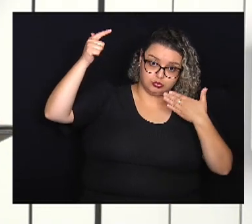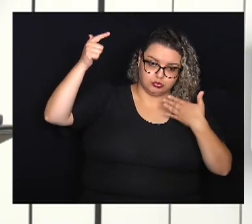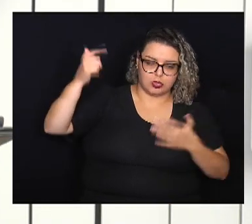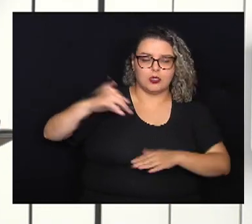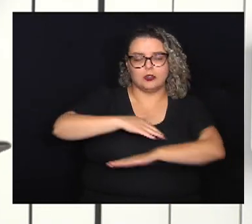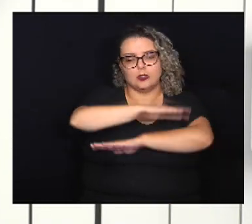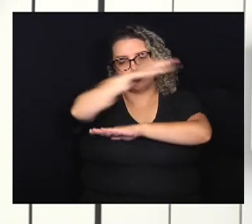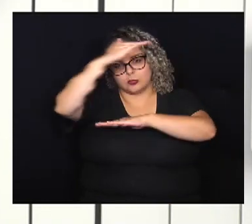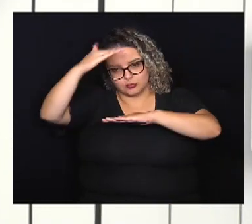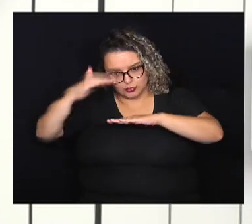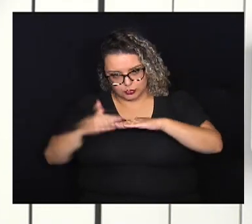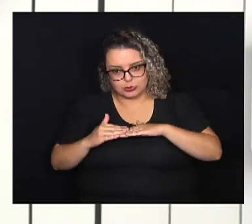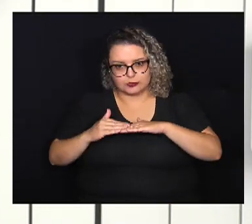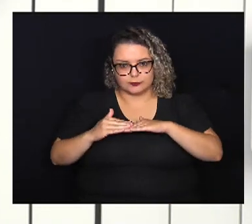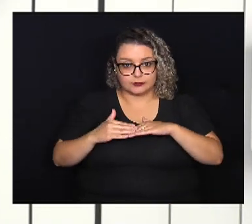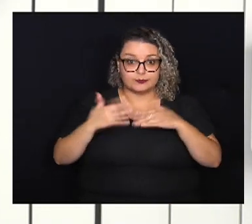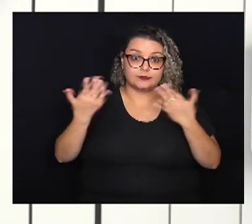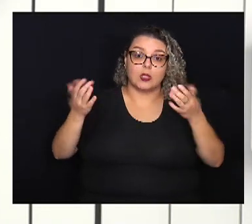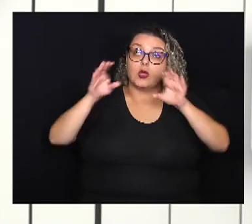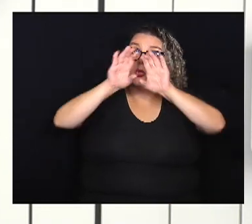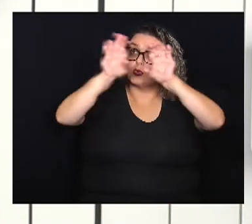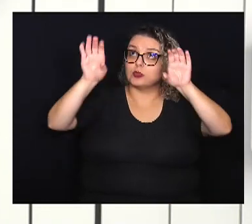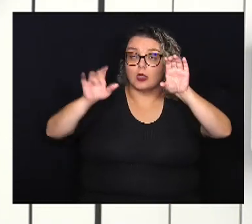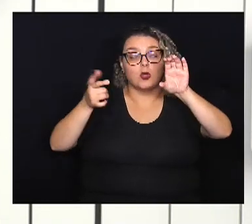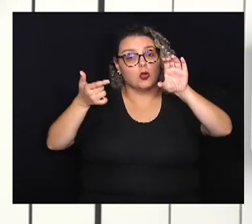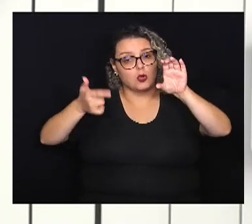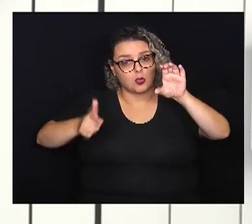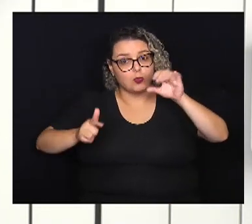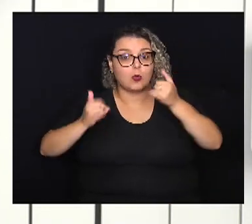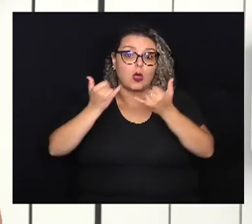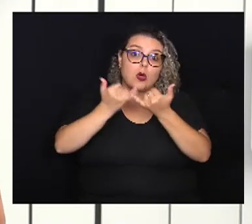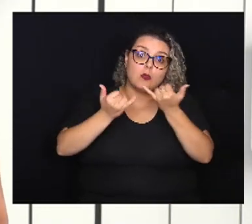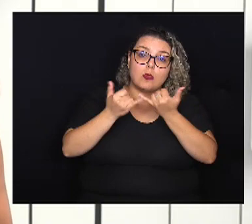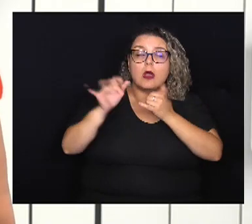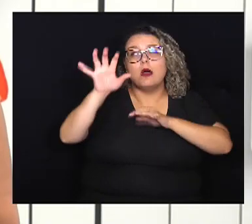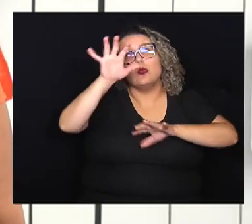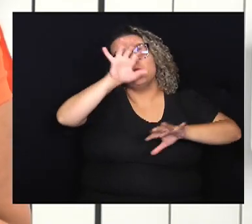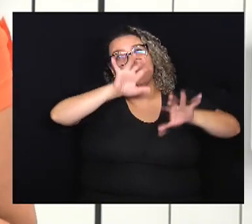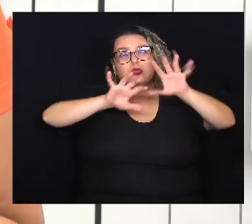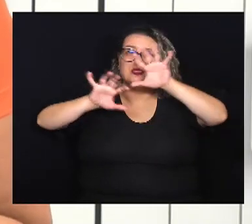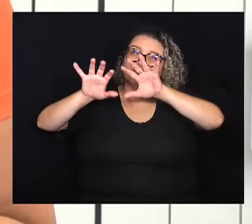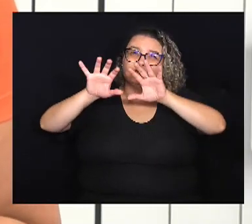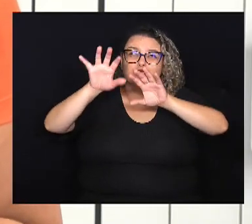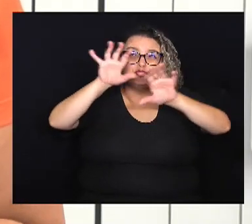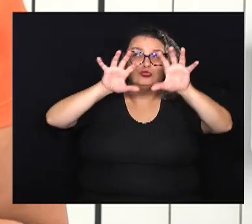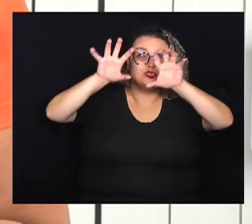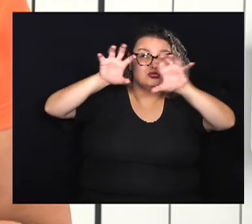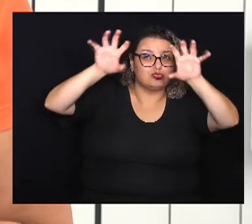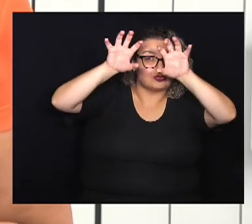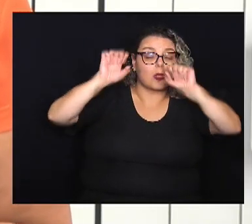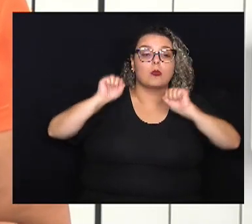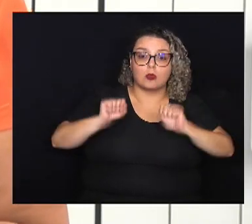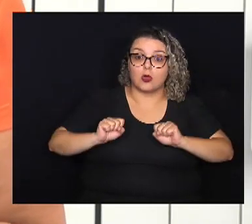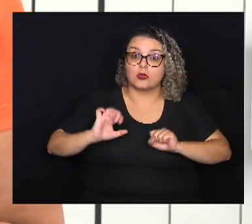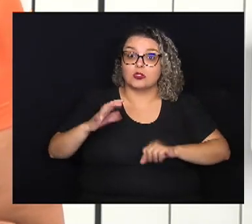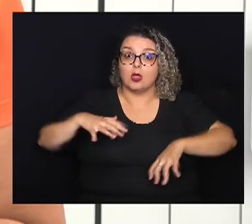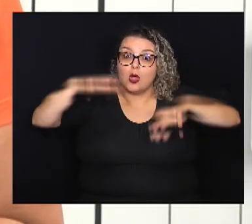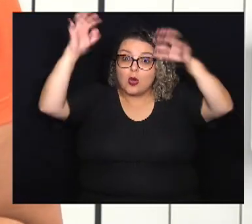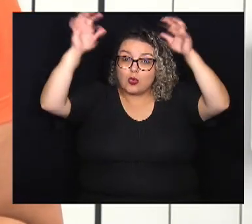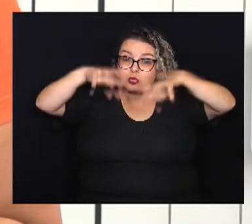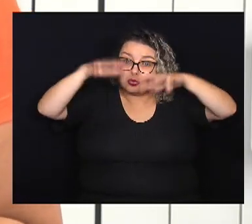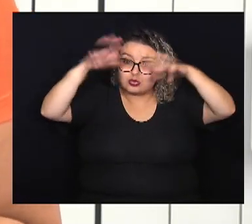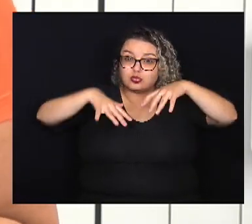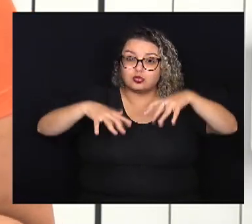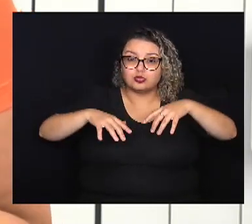longo do dia e o céu permanece parcialmente nublado anublado podem ocorrer pancadas de chuva de forma